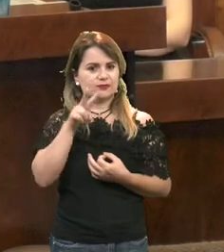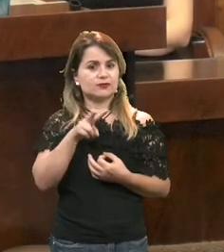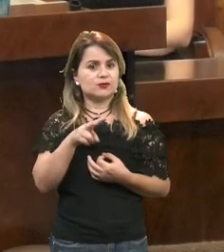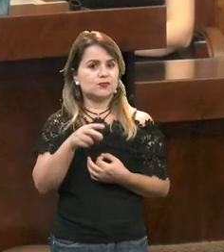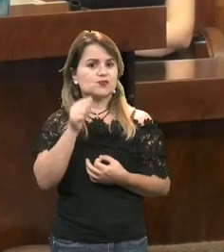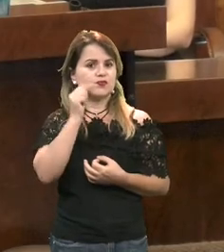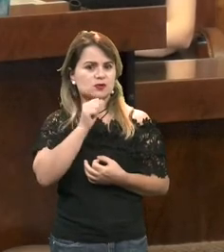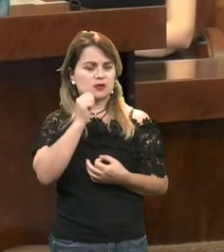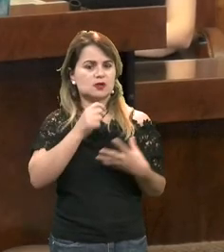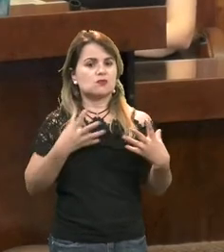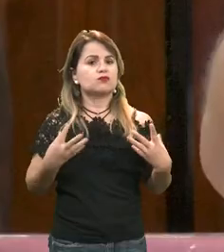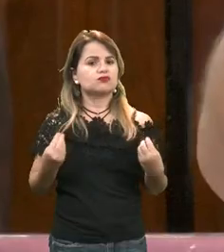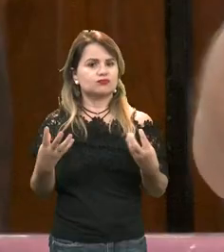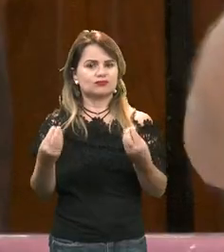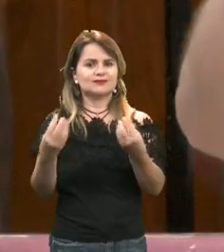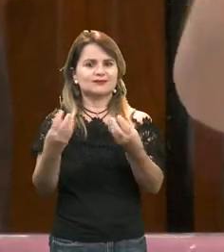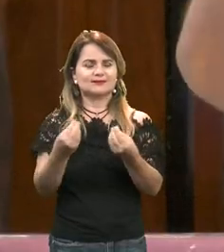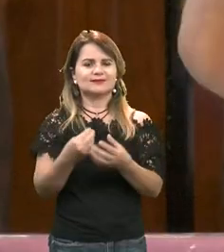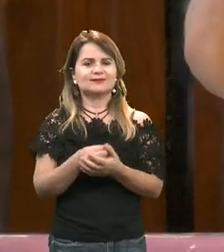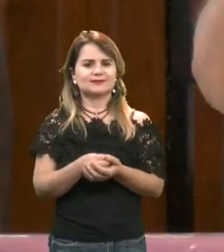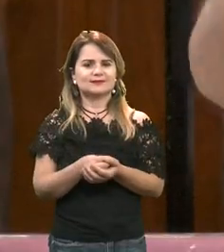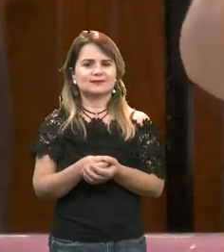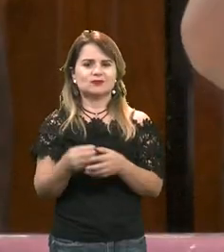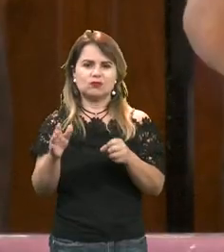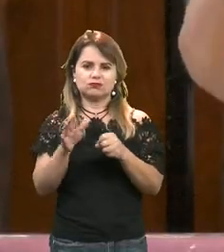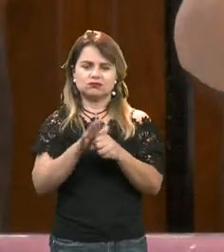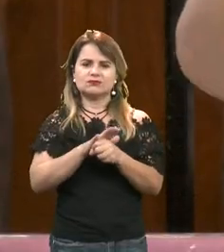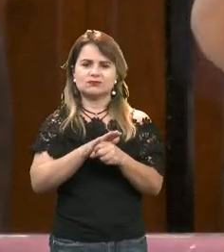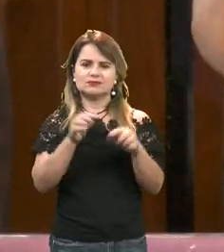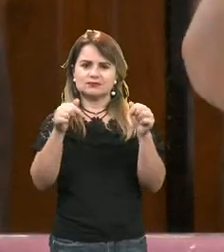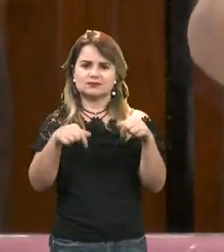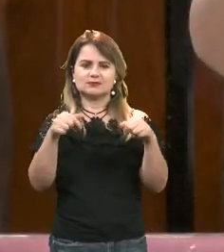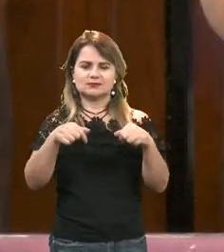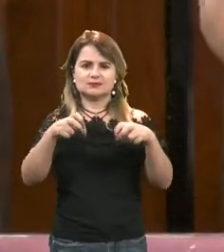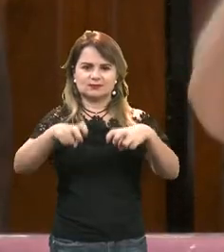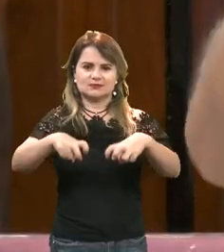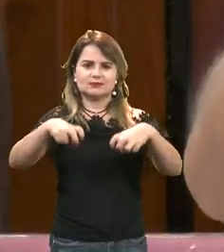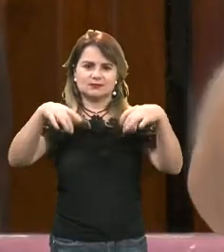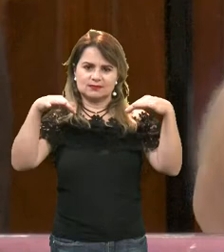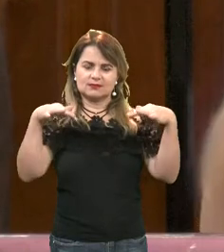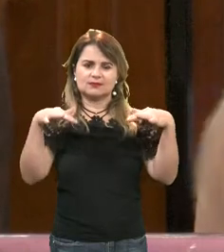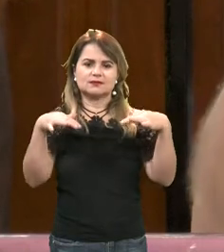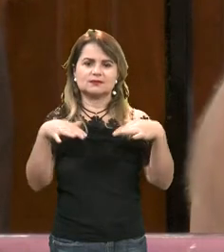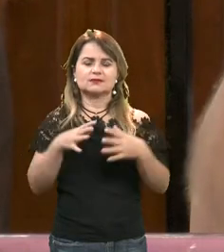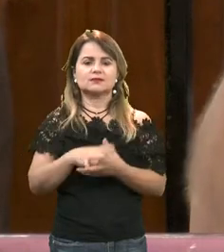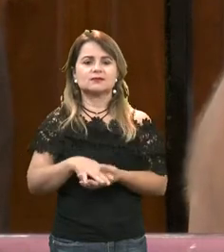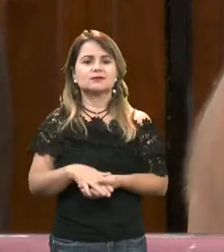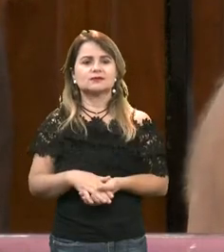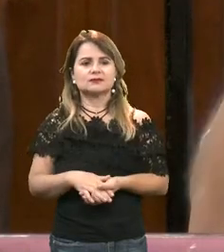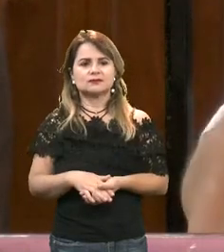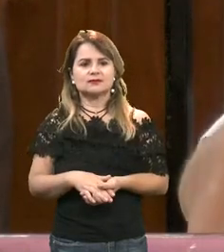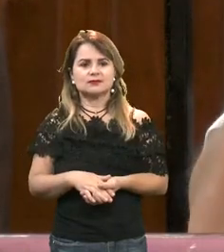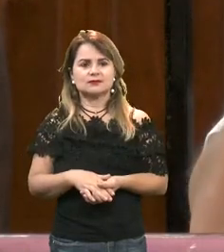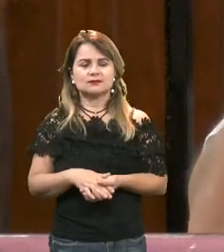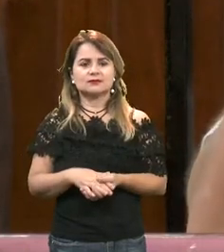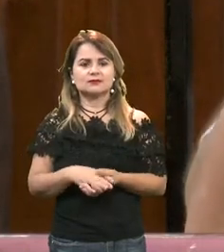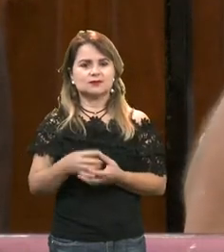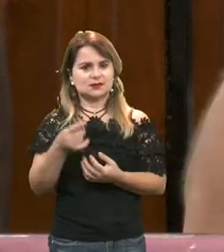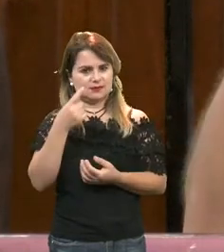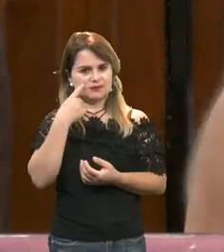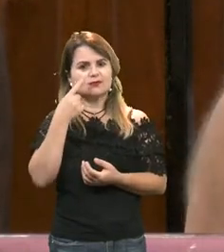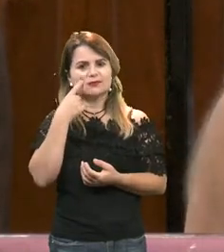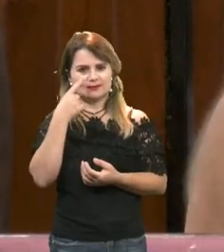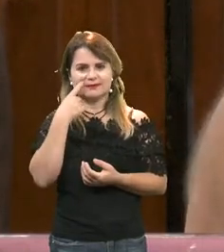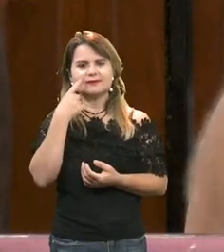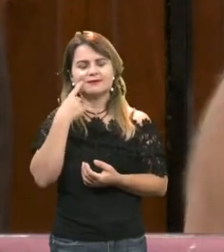Viu? As pessoas que ocuparam a tribuna, Cláudia, Nayara, Ângela, doutora Carol, o senhor anda